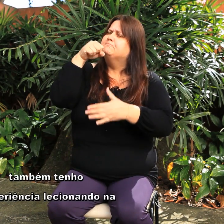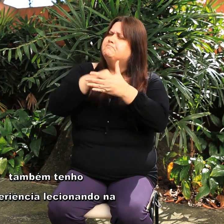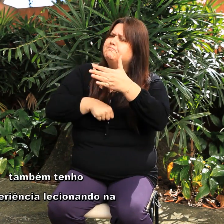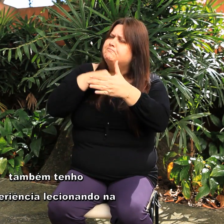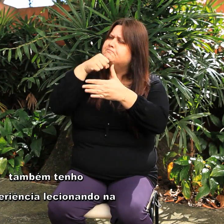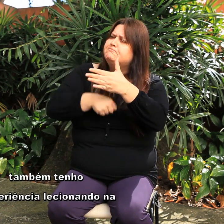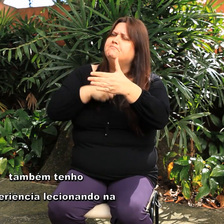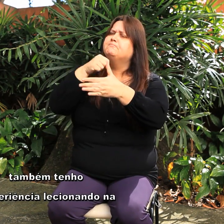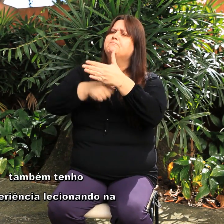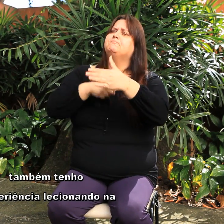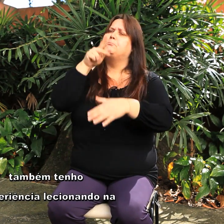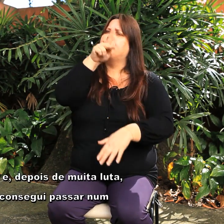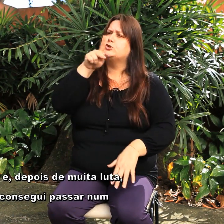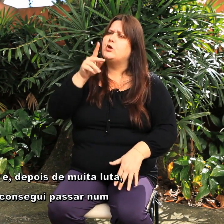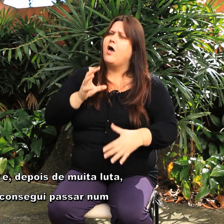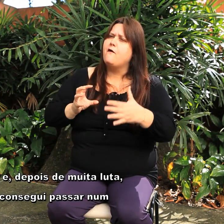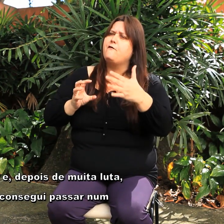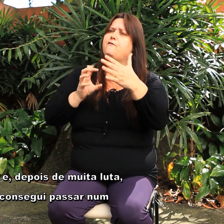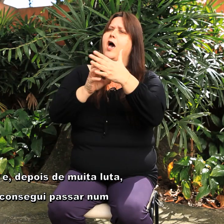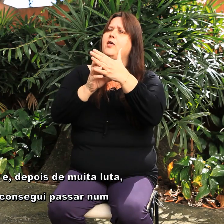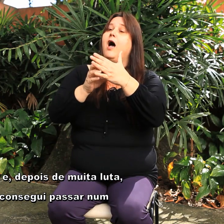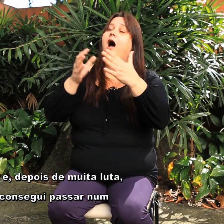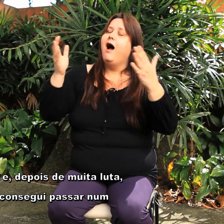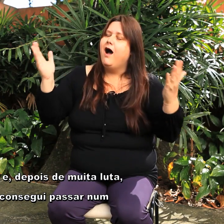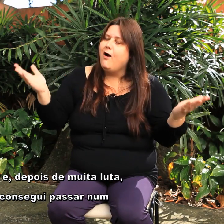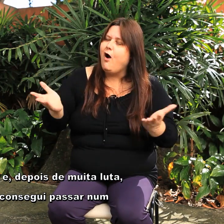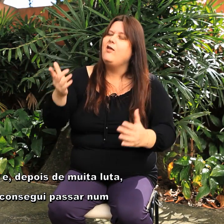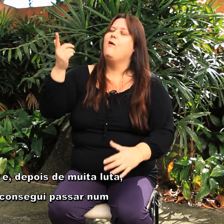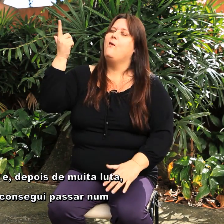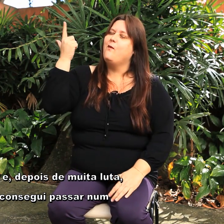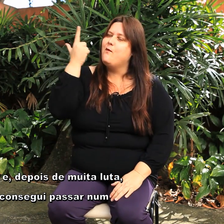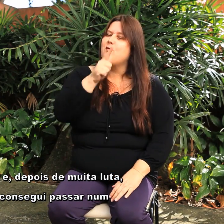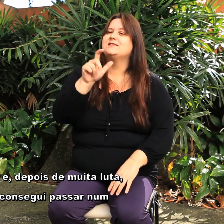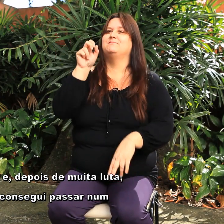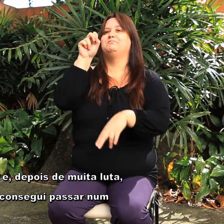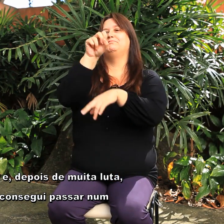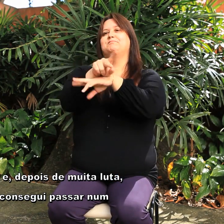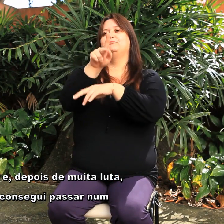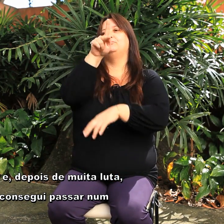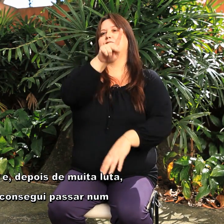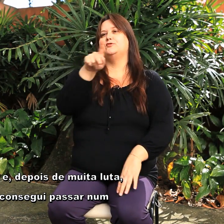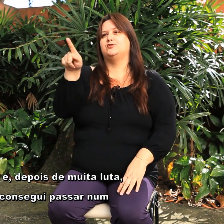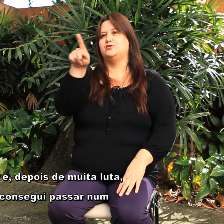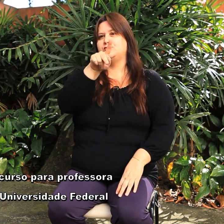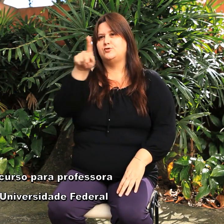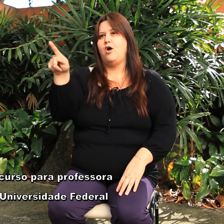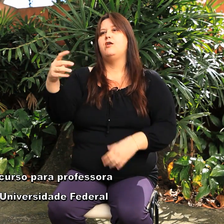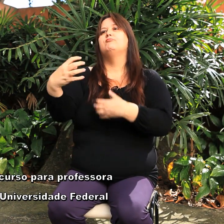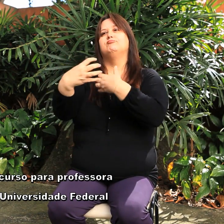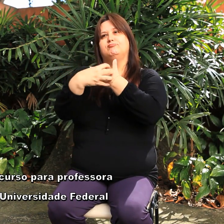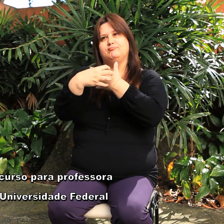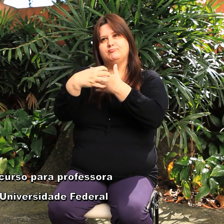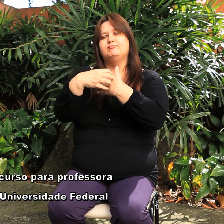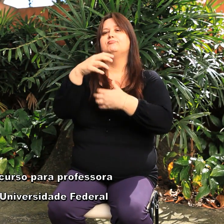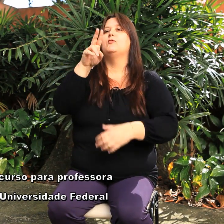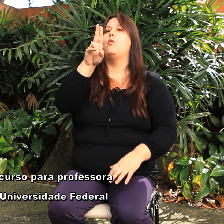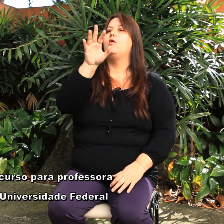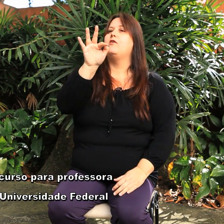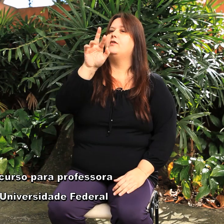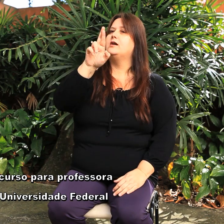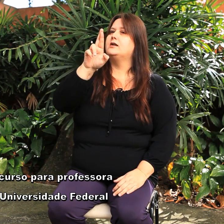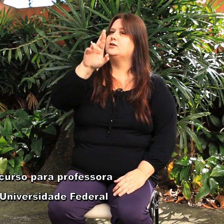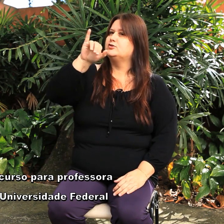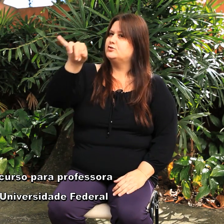Também tenho experiência lecionando na UFRJ e depois de muita luta, eu consegui passar num concurso para professora